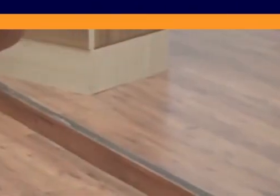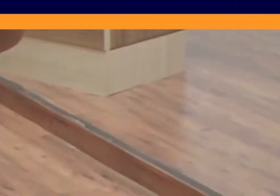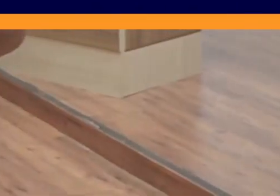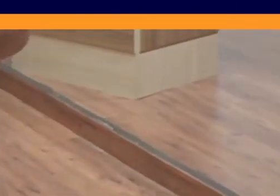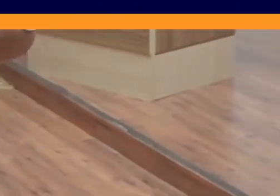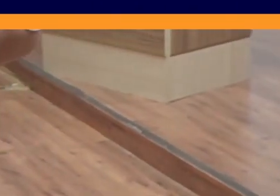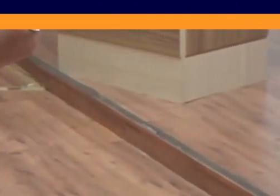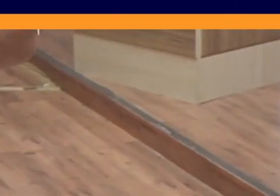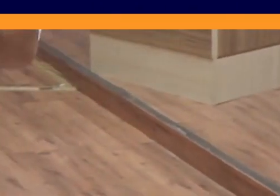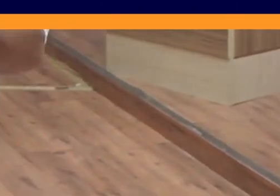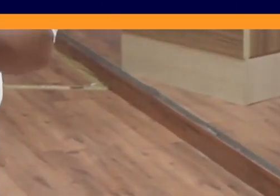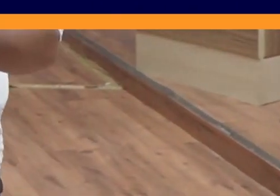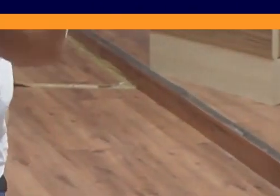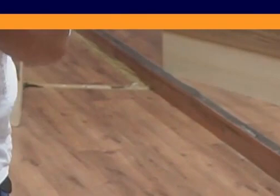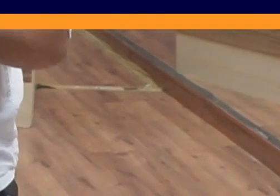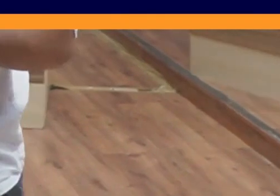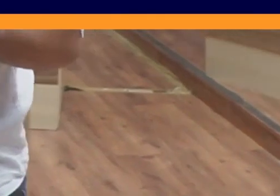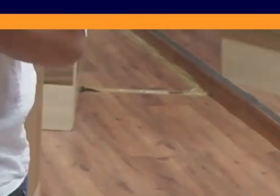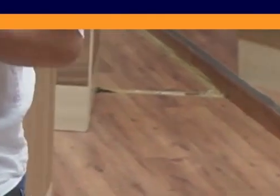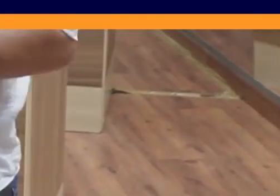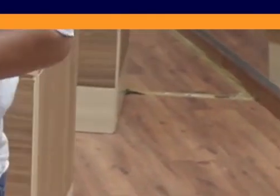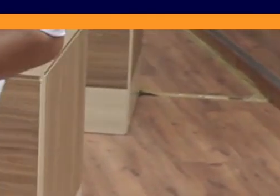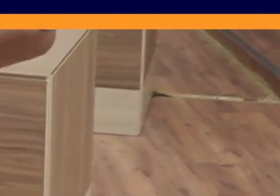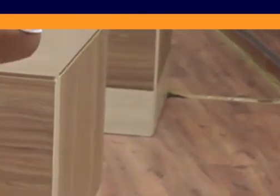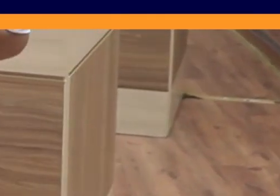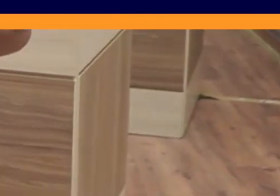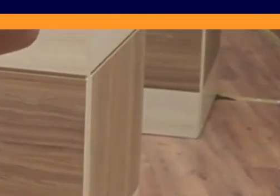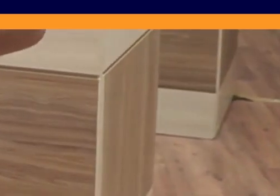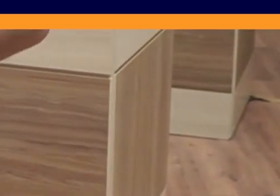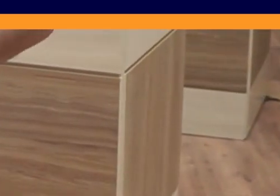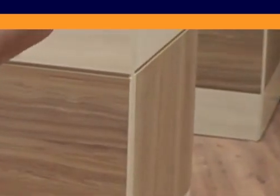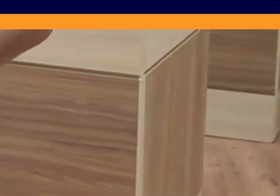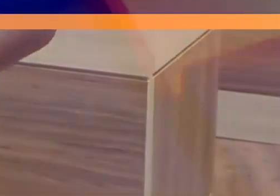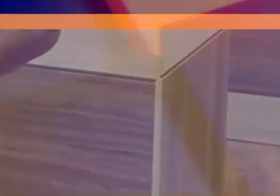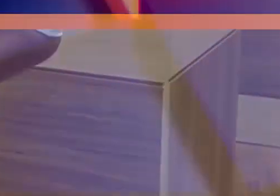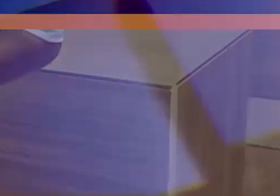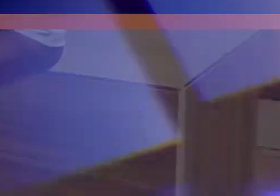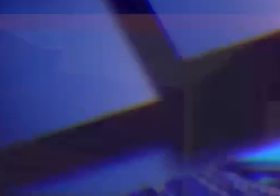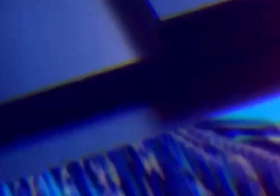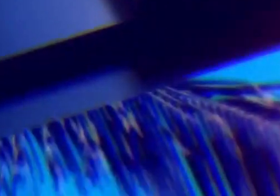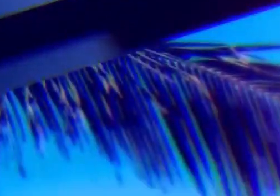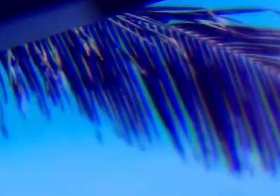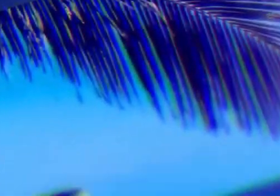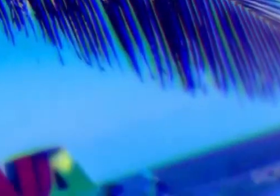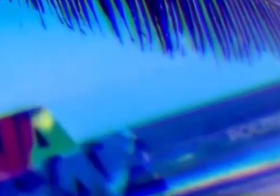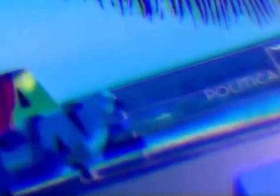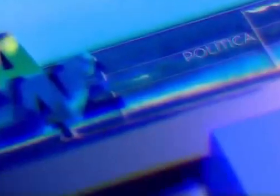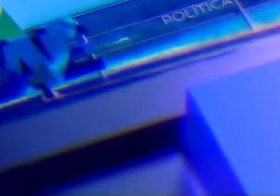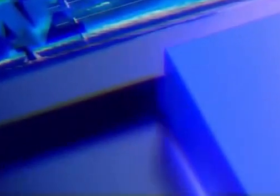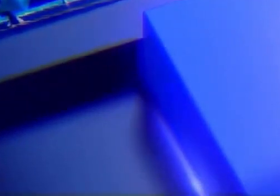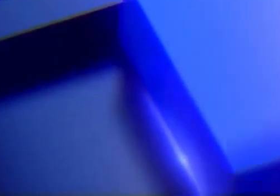as nossas redes sociais vai lá curta comente E compartilhe e até o próximo